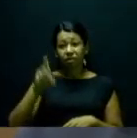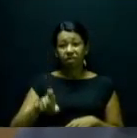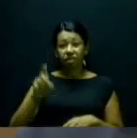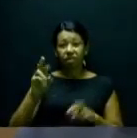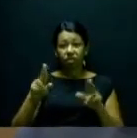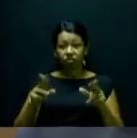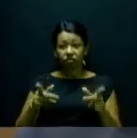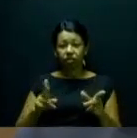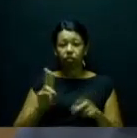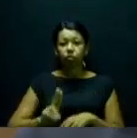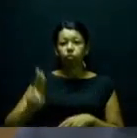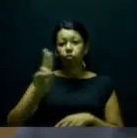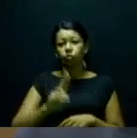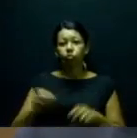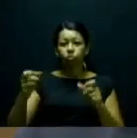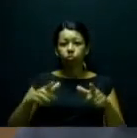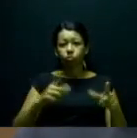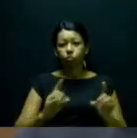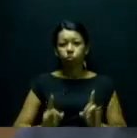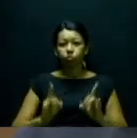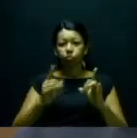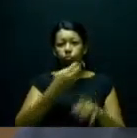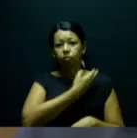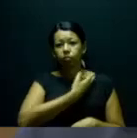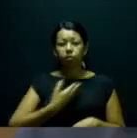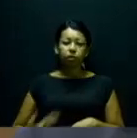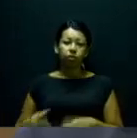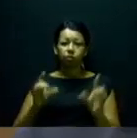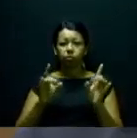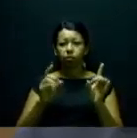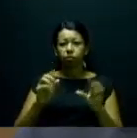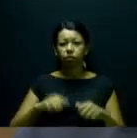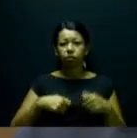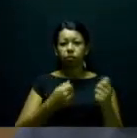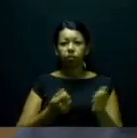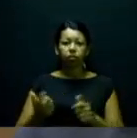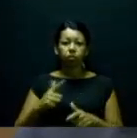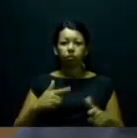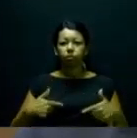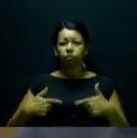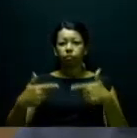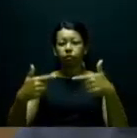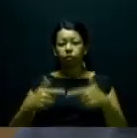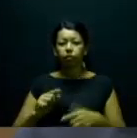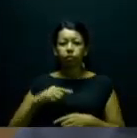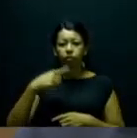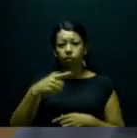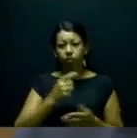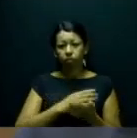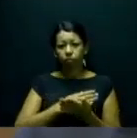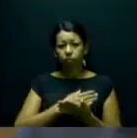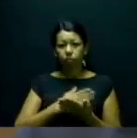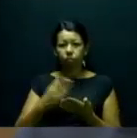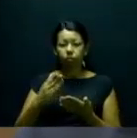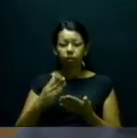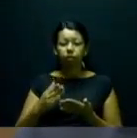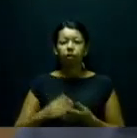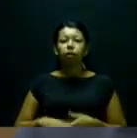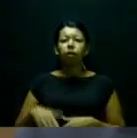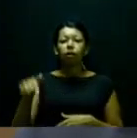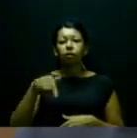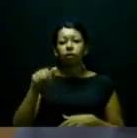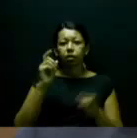bem imóvel do patrimônio público municipal que especifica e dá outras providências. Dentro de instantes, teremos então o início